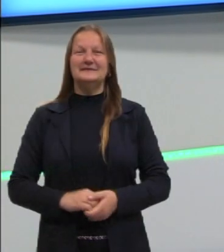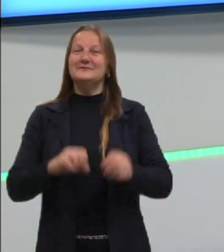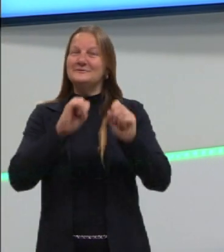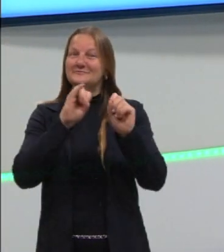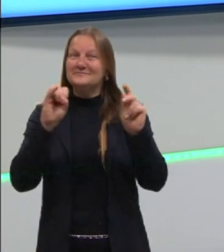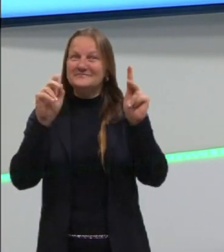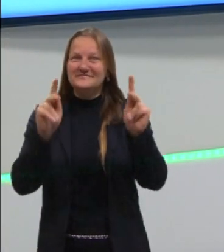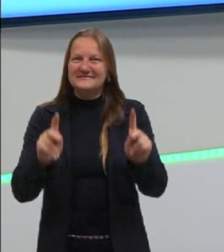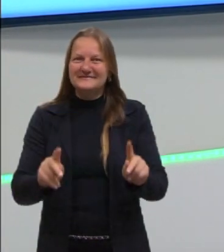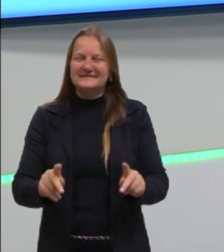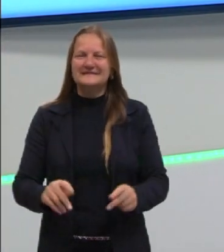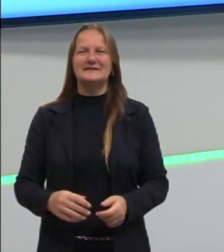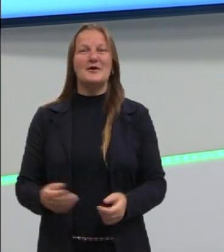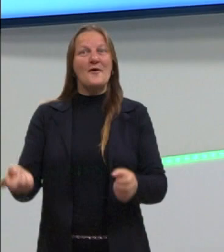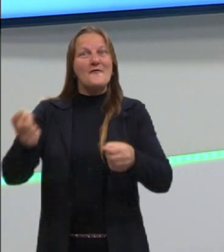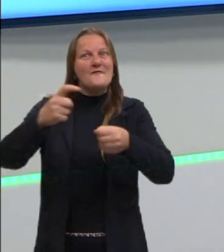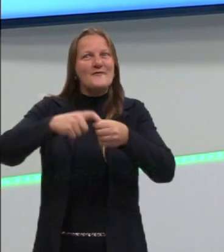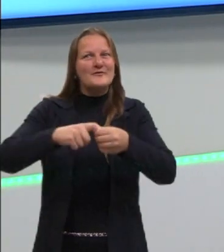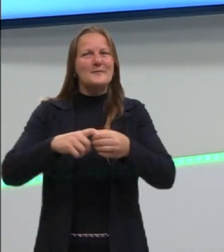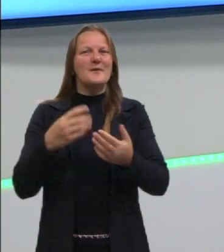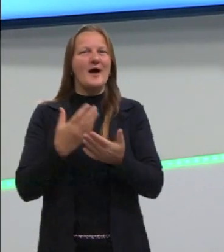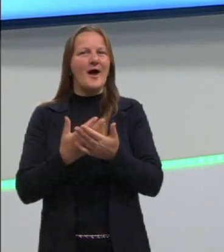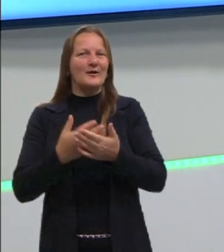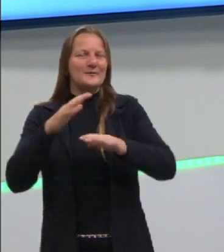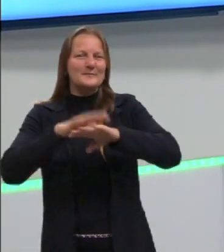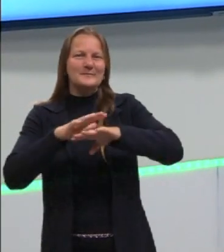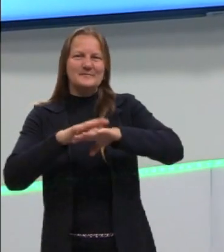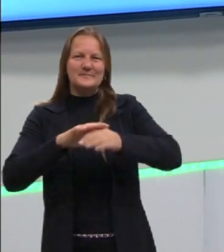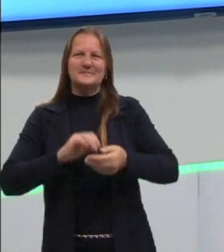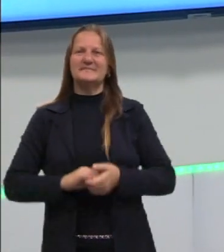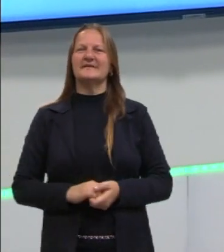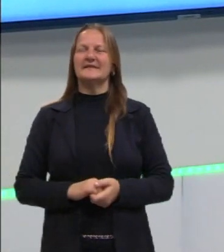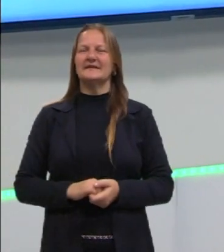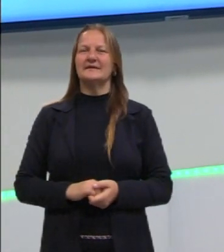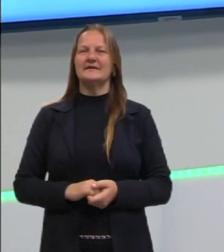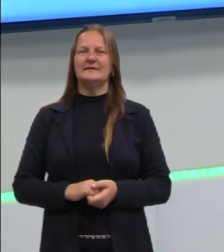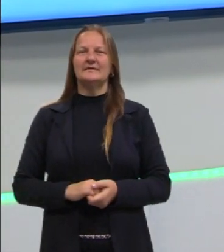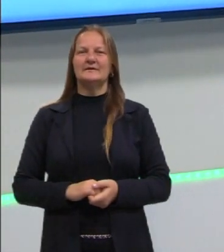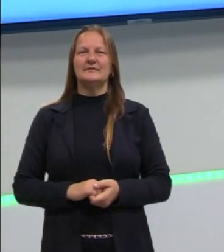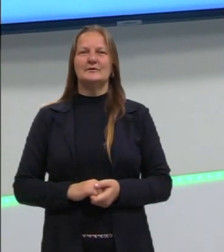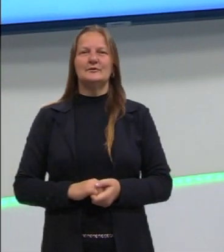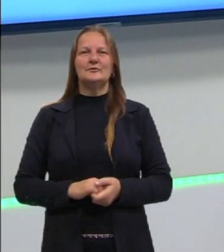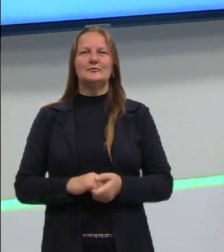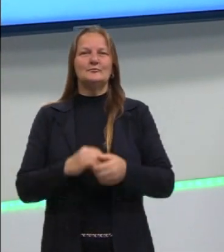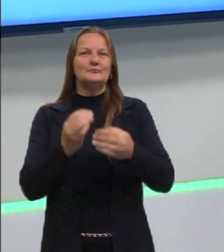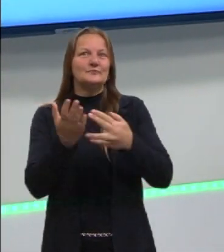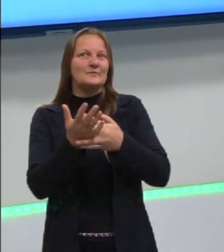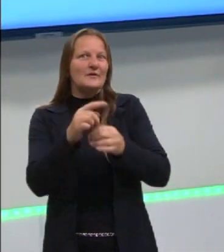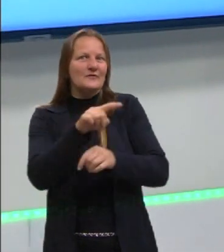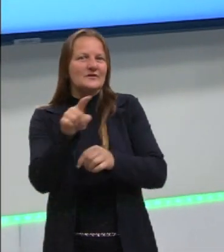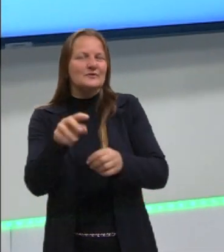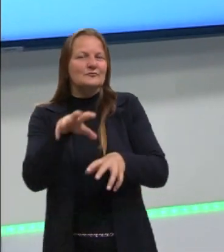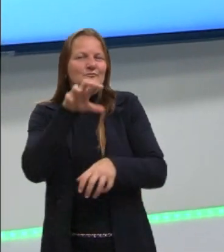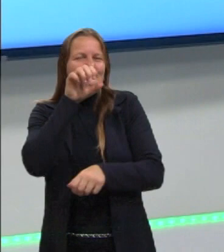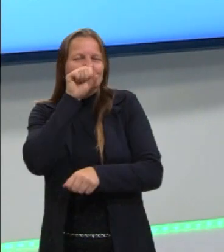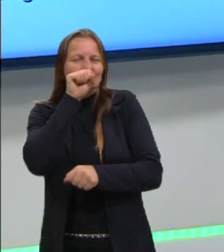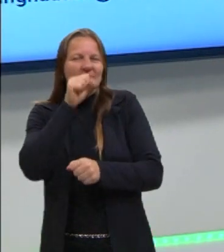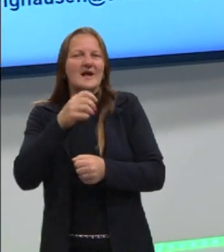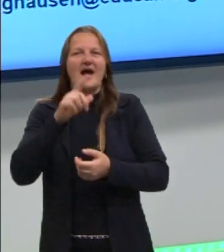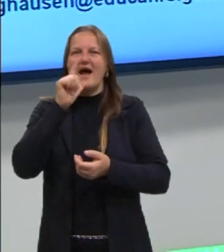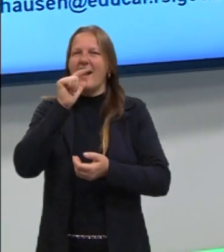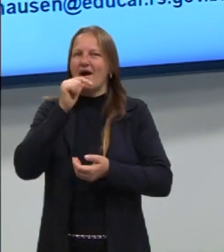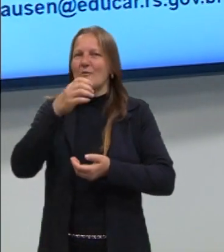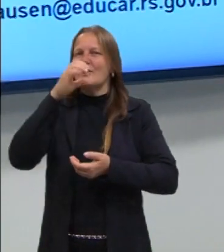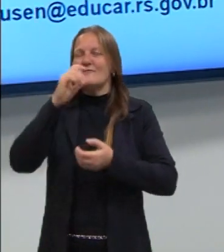Oi, oi, pessoas! Já estamos de volta para as nossas aulas de matemática. Foi só dar um tempinho aí para vocês respirarem, tomarem uma